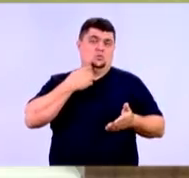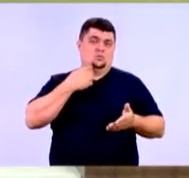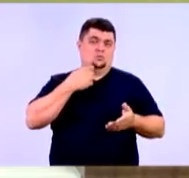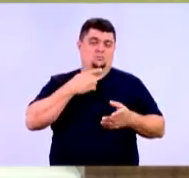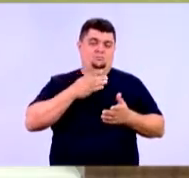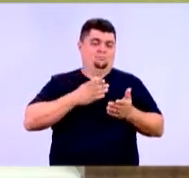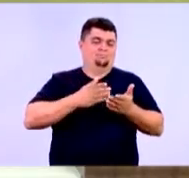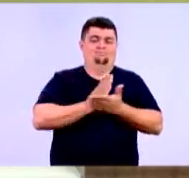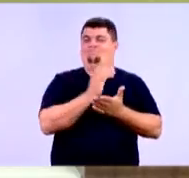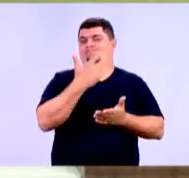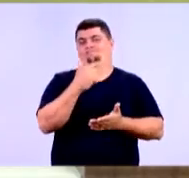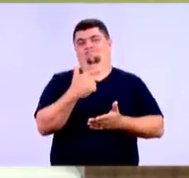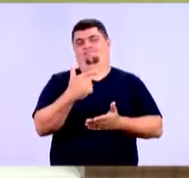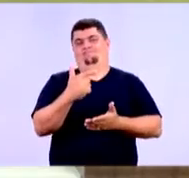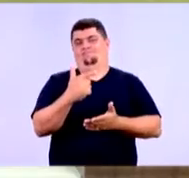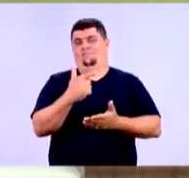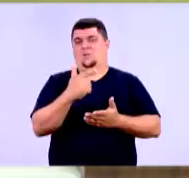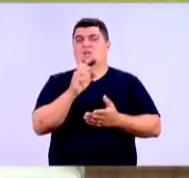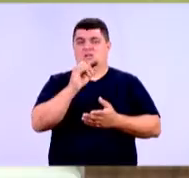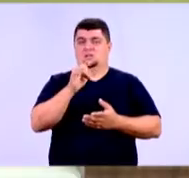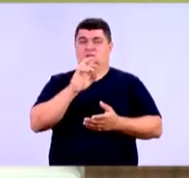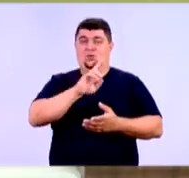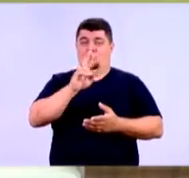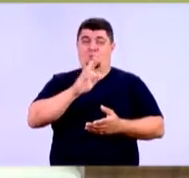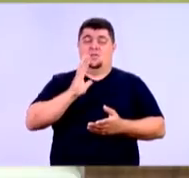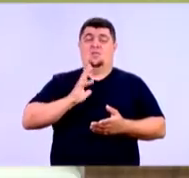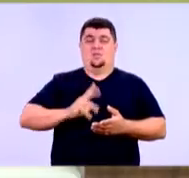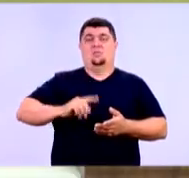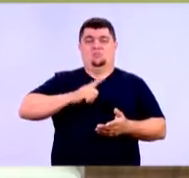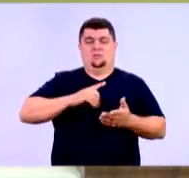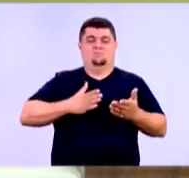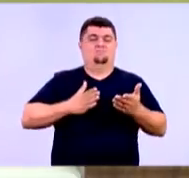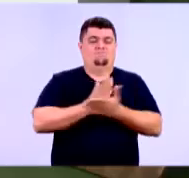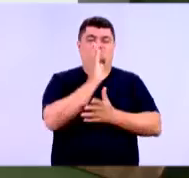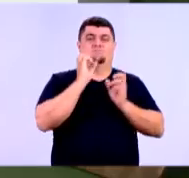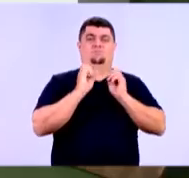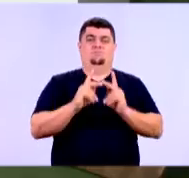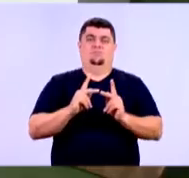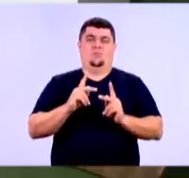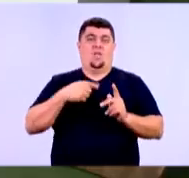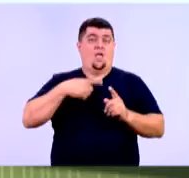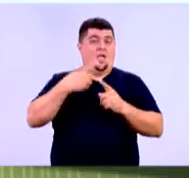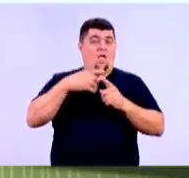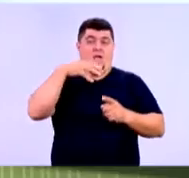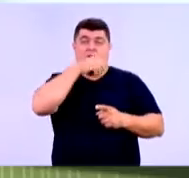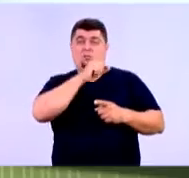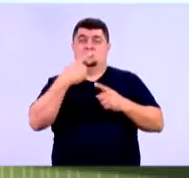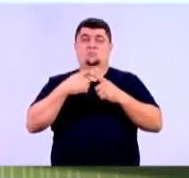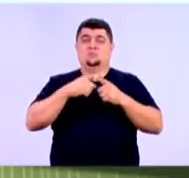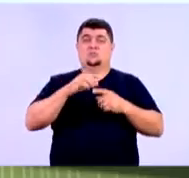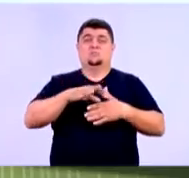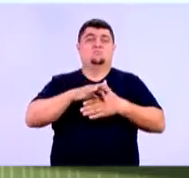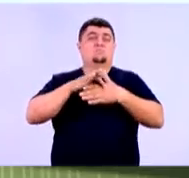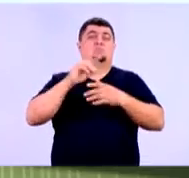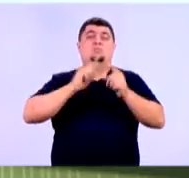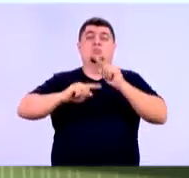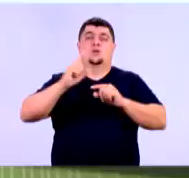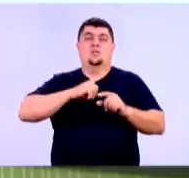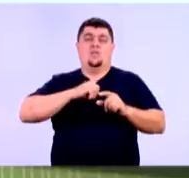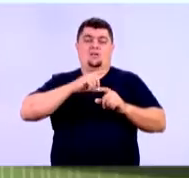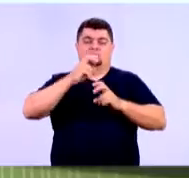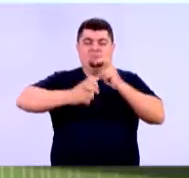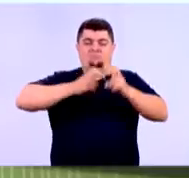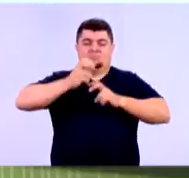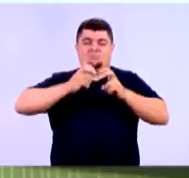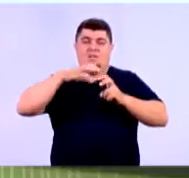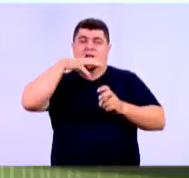verificado manualmente. Então, hoje tudo é muito rápido, é muito mais fácil, né? Isso é muito rápido, principalmente porque nós temos sistemas onde a